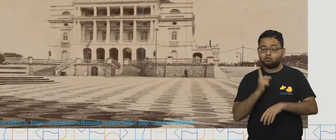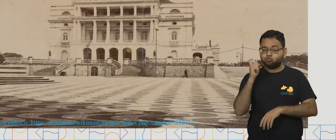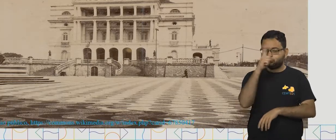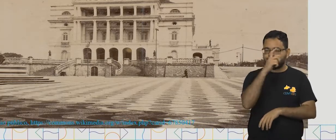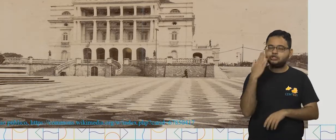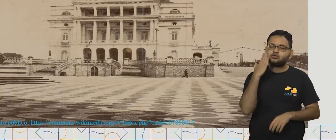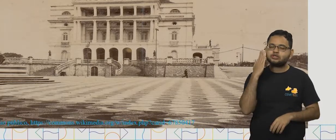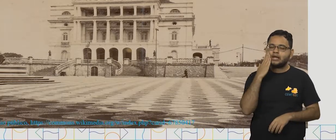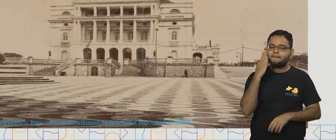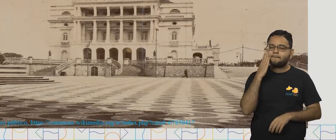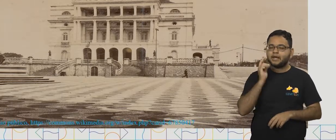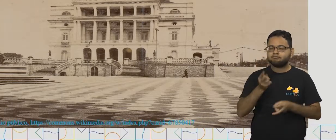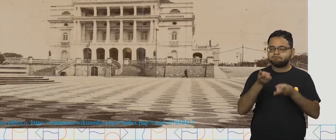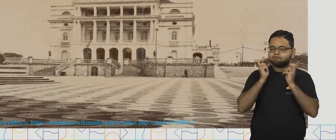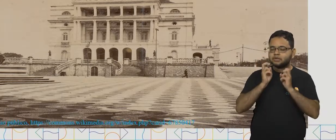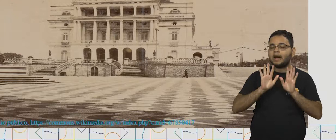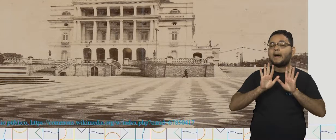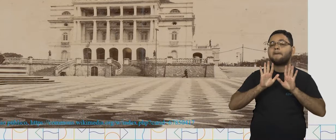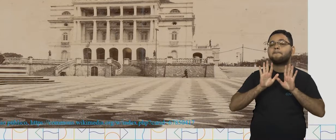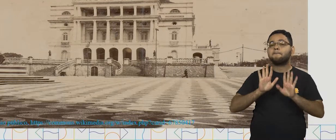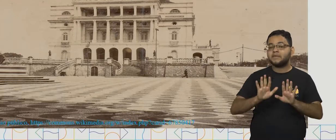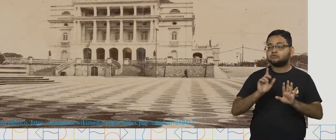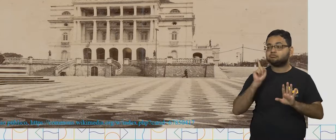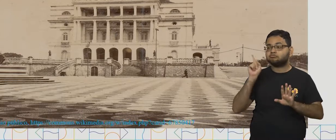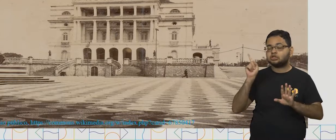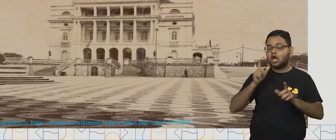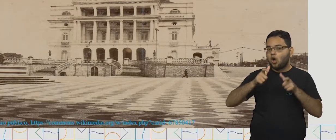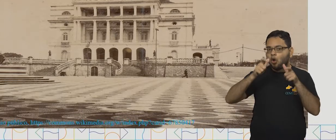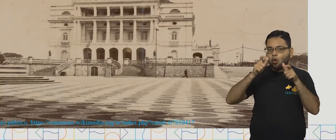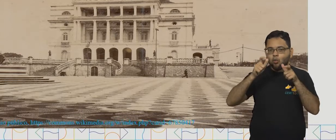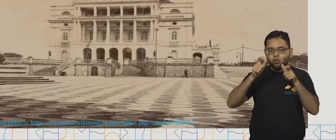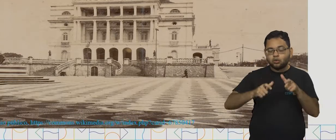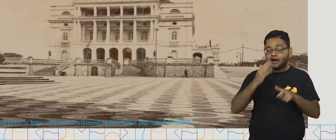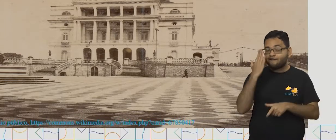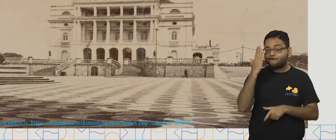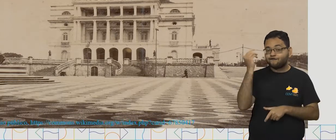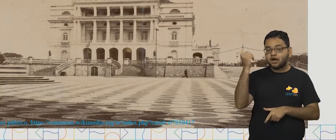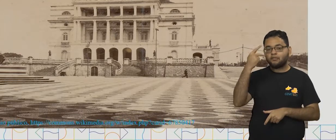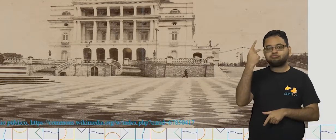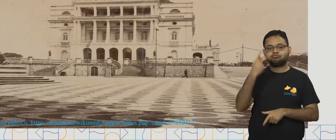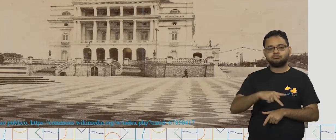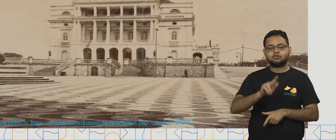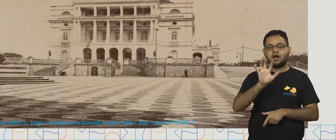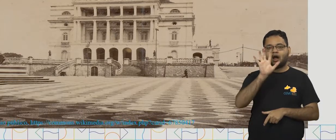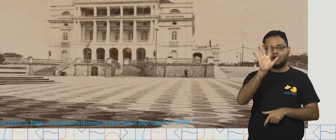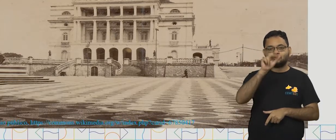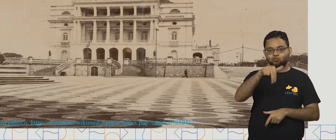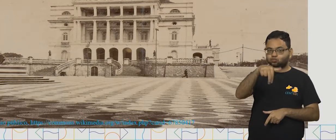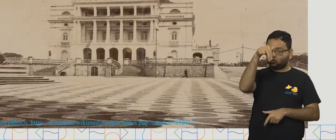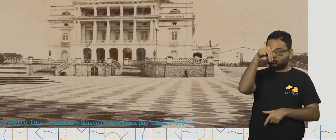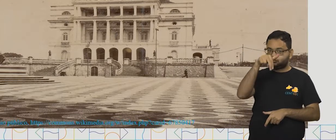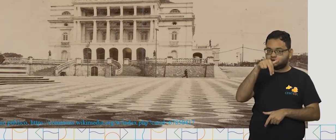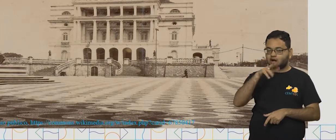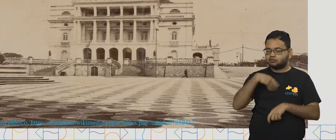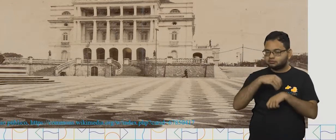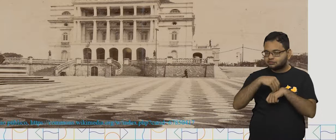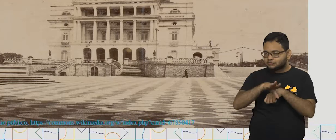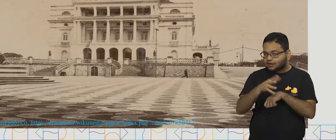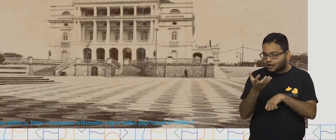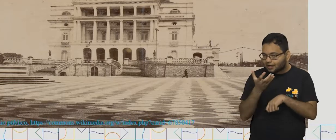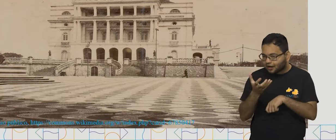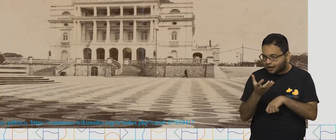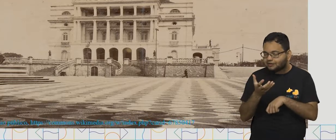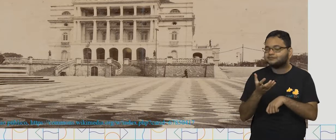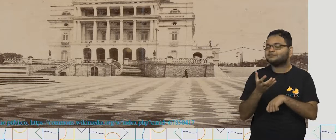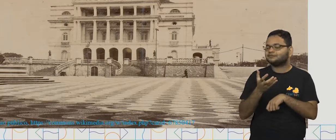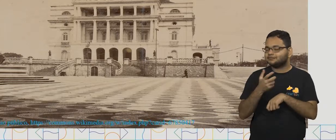mesmo complicado de você reconhecer, mas é um dos locais mais conhecidos da região norte do Brasil. Quer uma